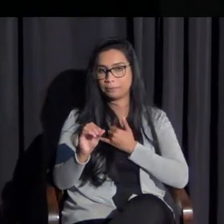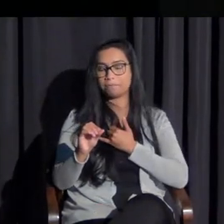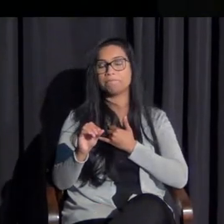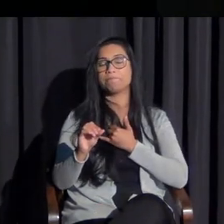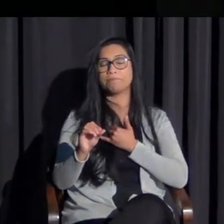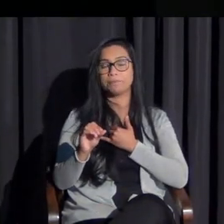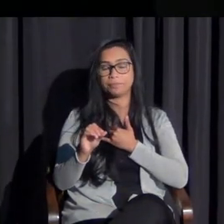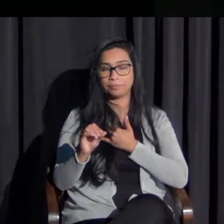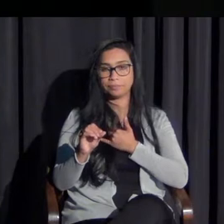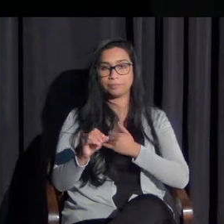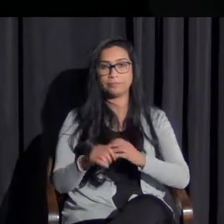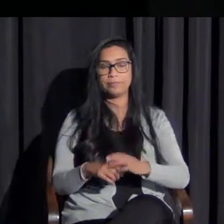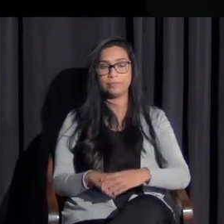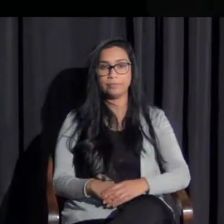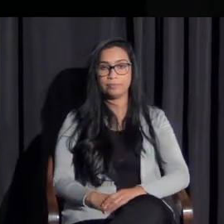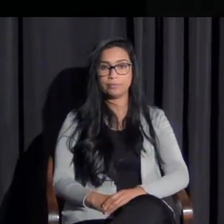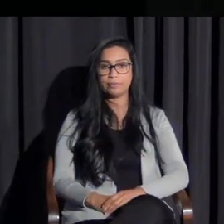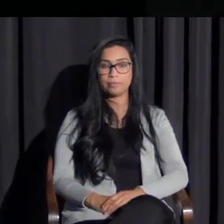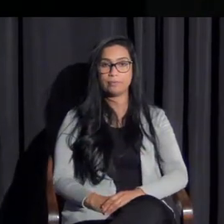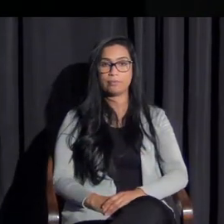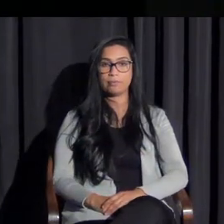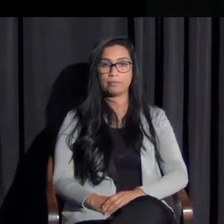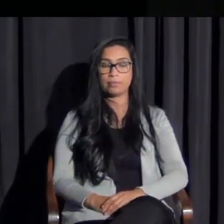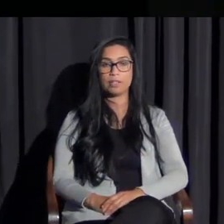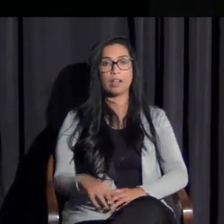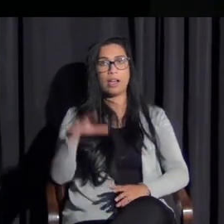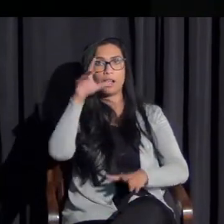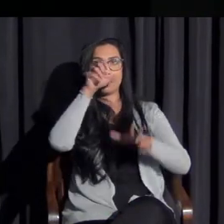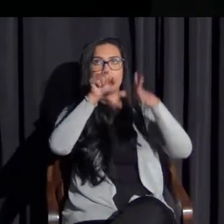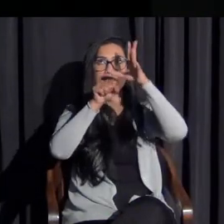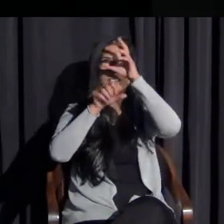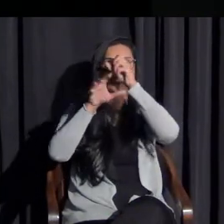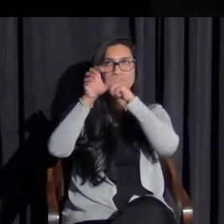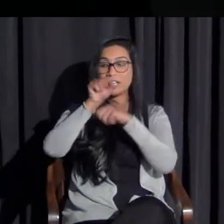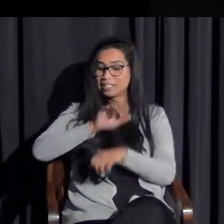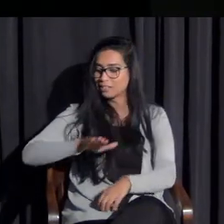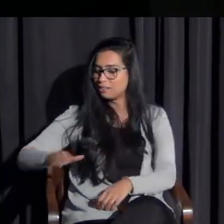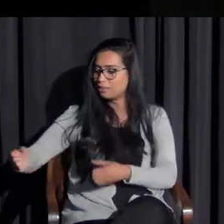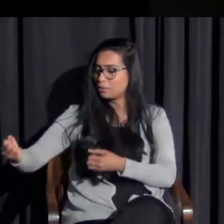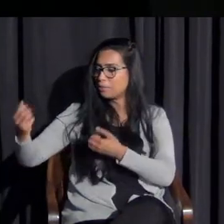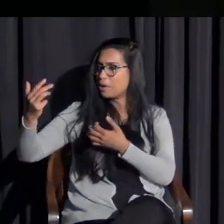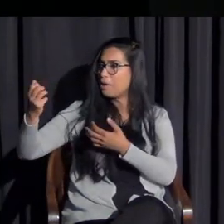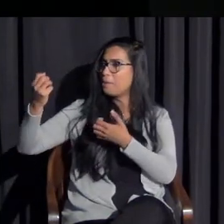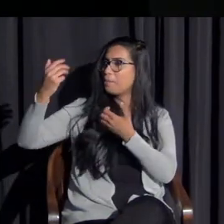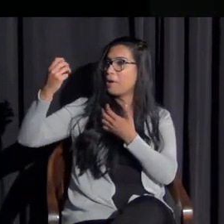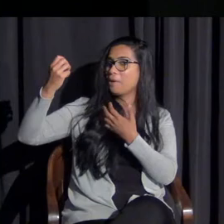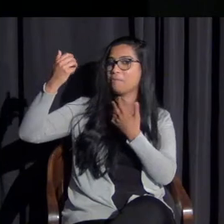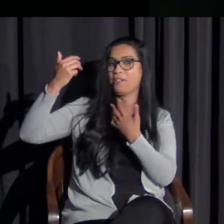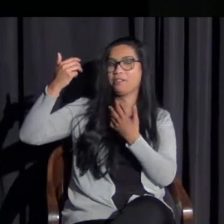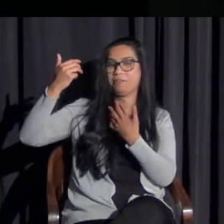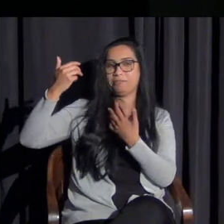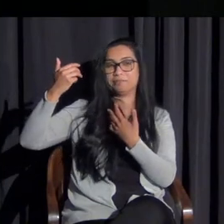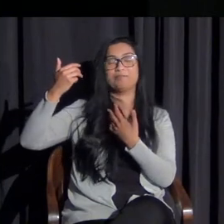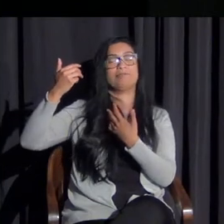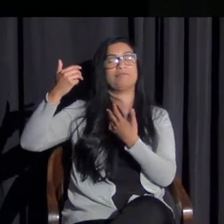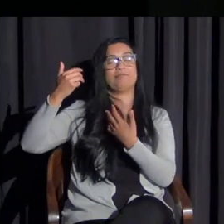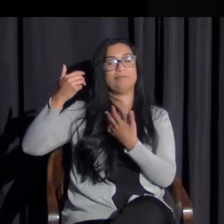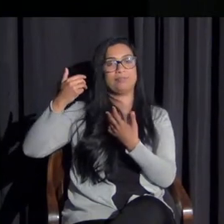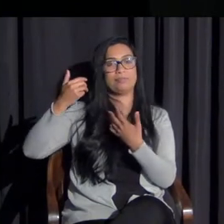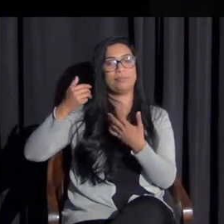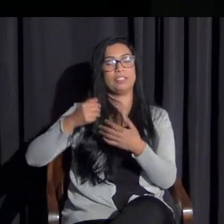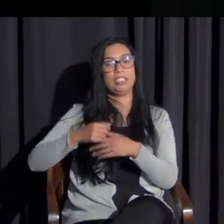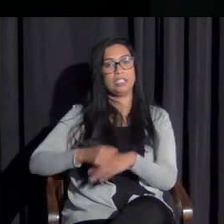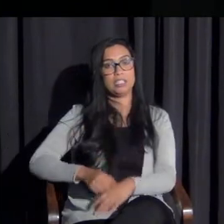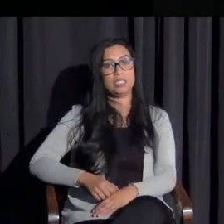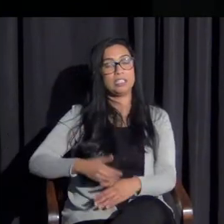E aí, enfim, fomos aprendendo com as crianças, né, essas diferentes camadas construídas nos seus processos de